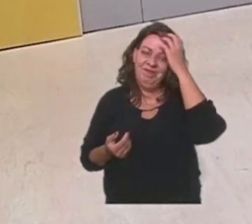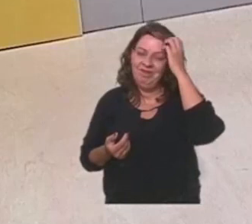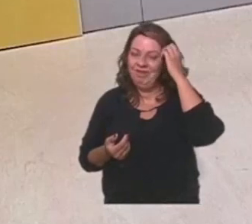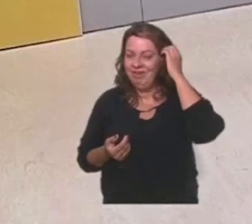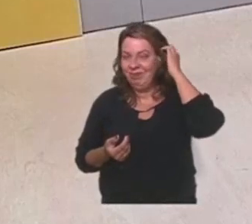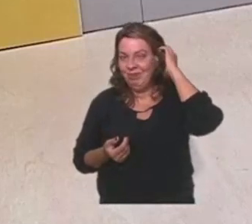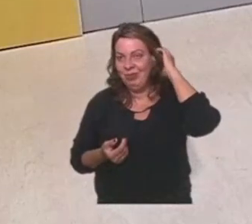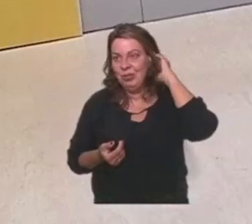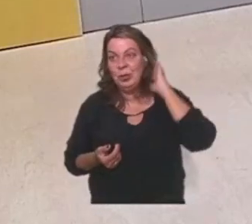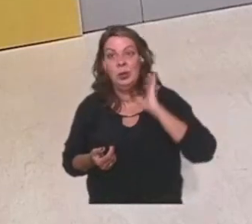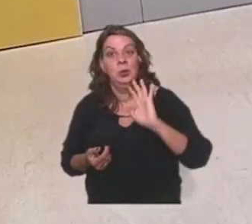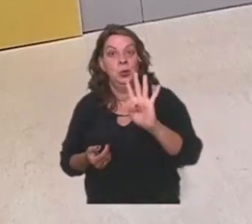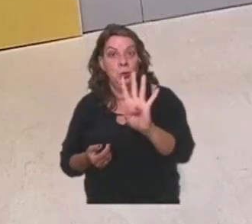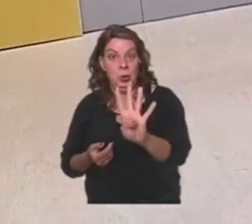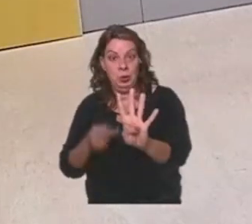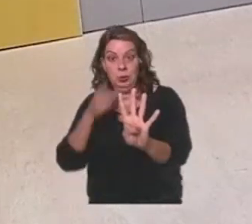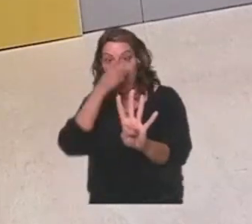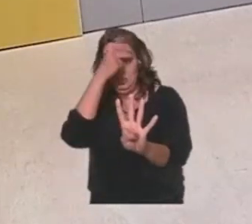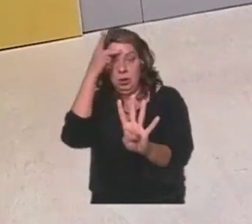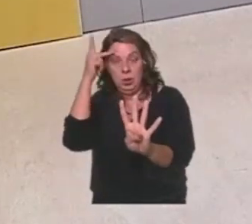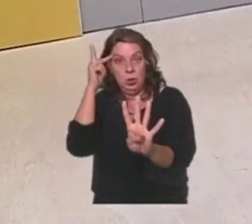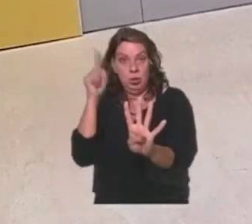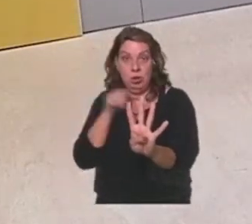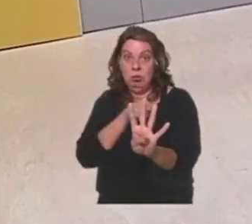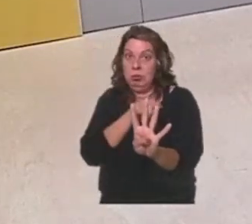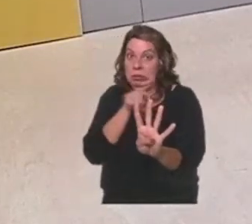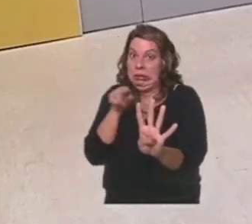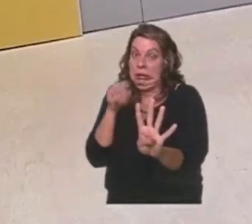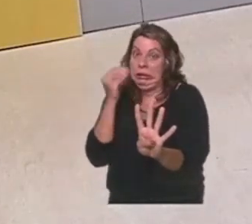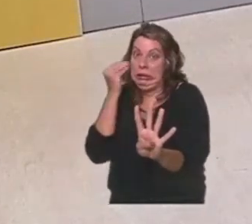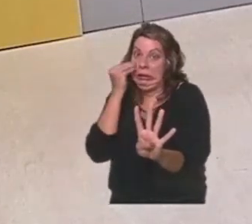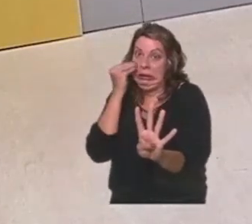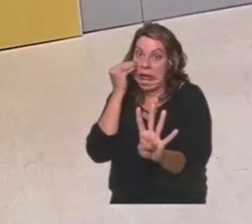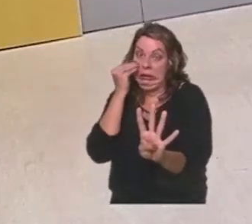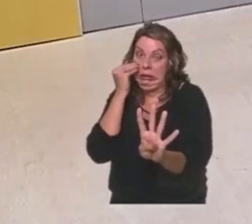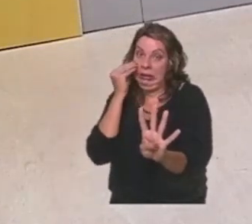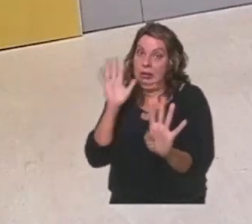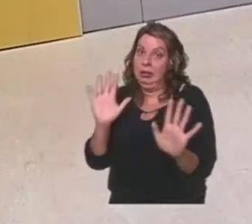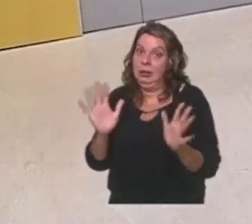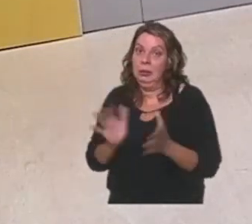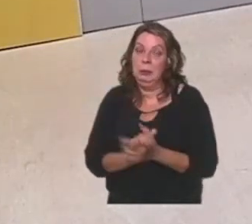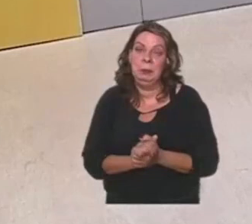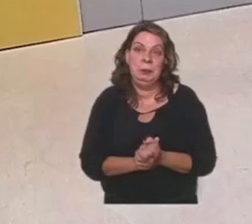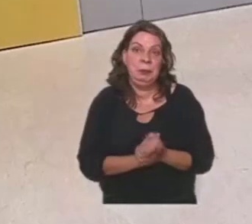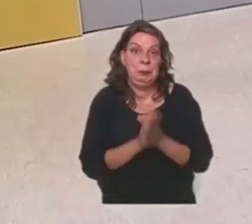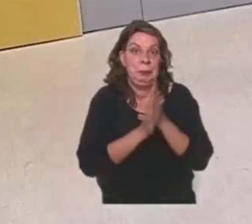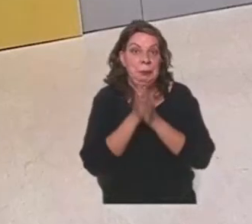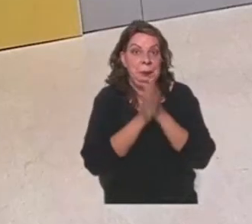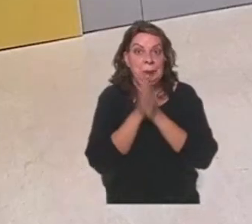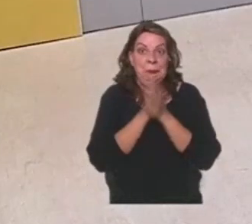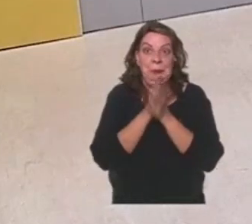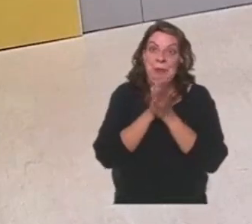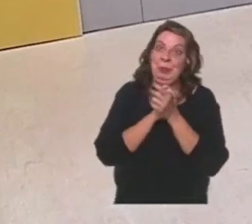Quatro títulos na disputa, pode chamar mais uma bolinha, Rose. Olha aí, gente!